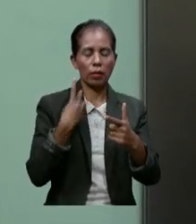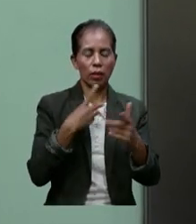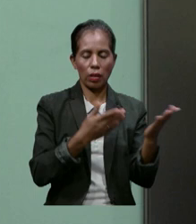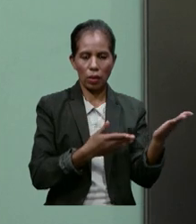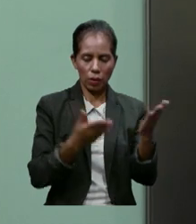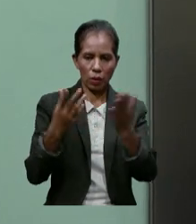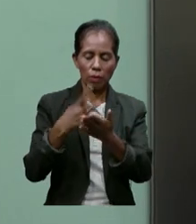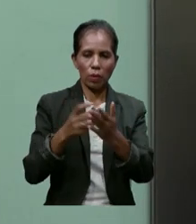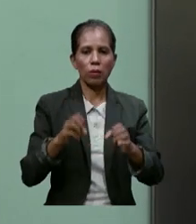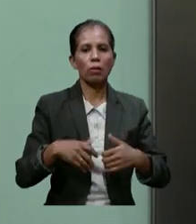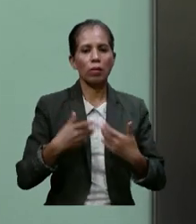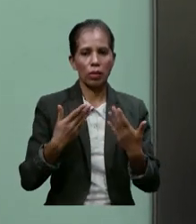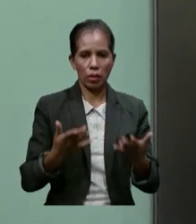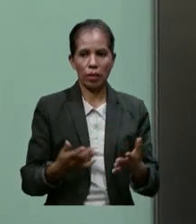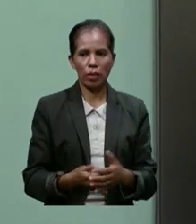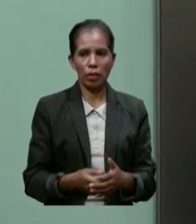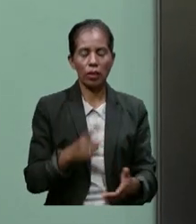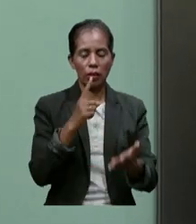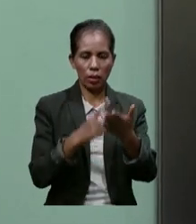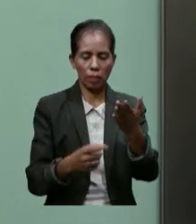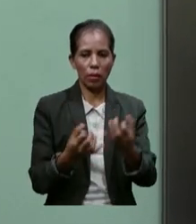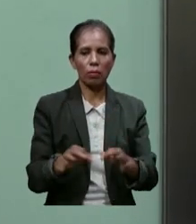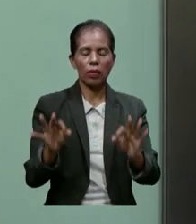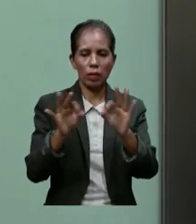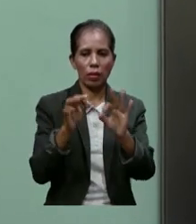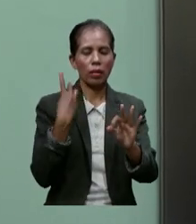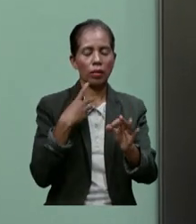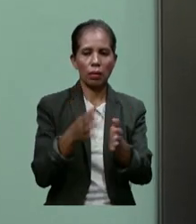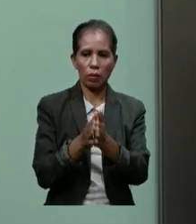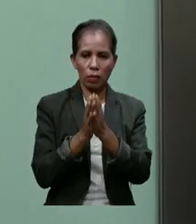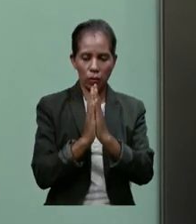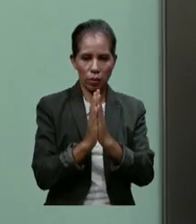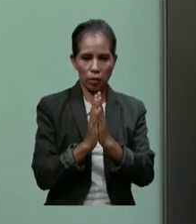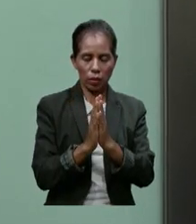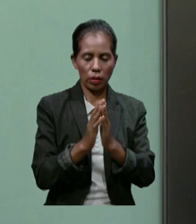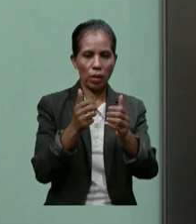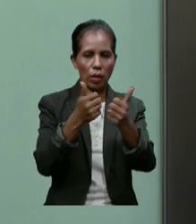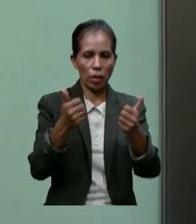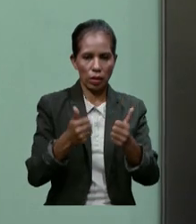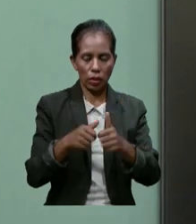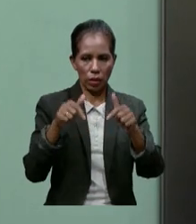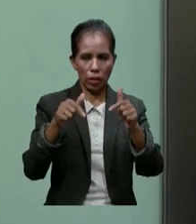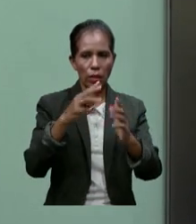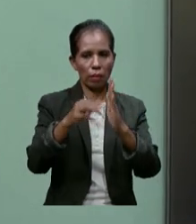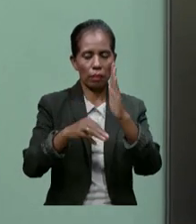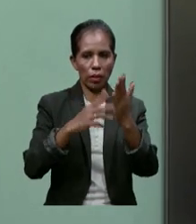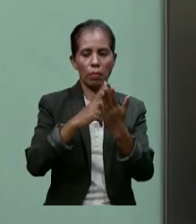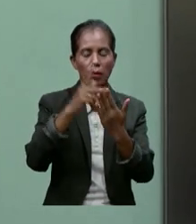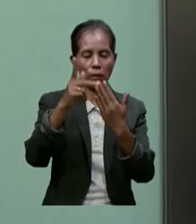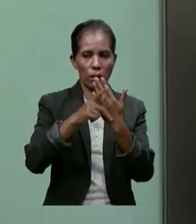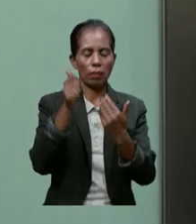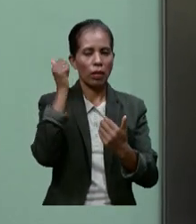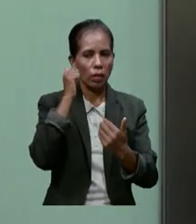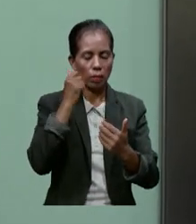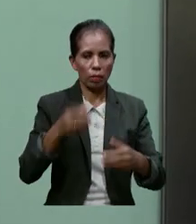proposta mai a tua insa saída mais sai prioridade para ita tu belhusu a tua agência de né media program Asia né